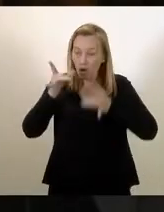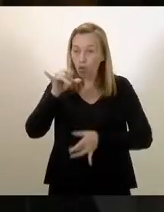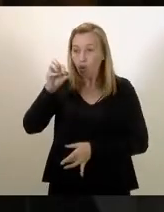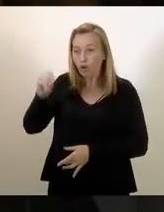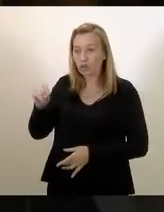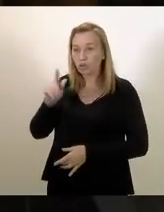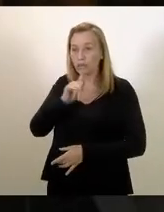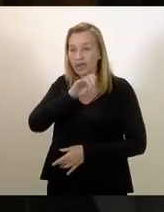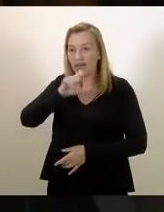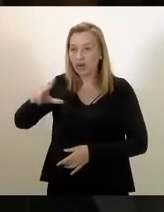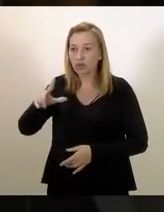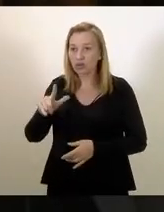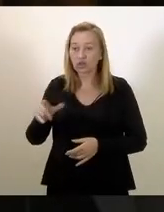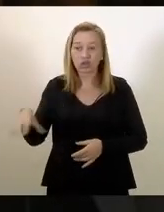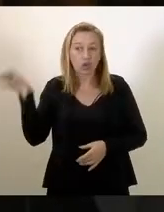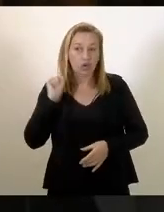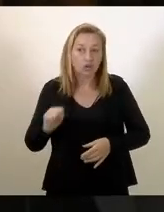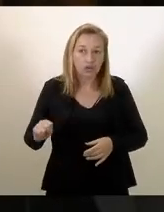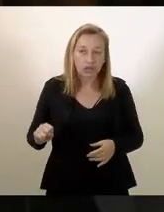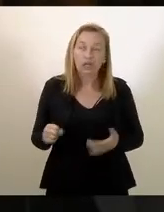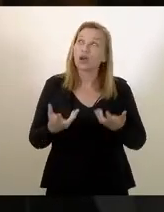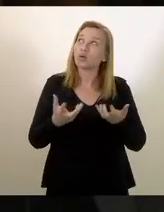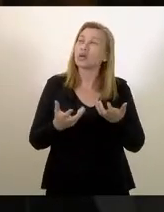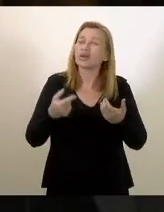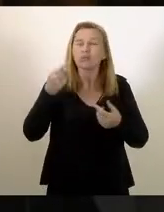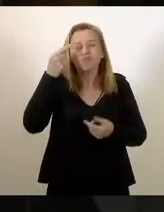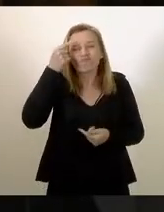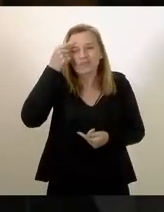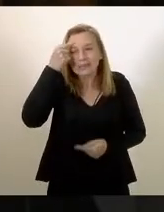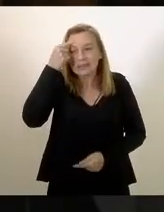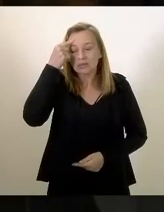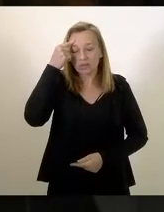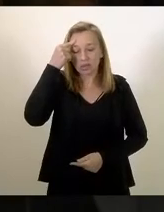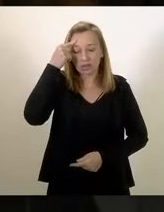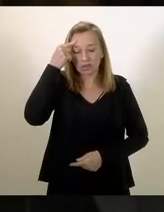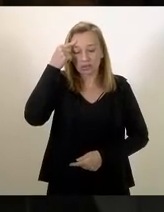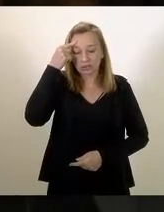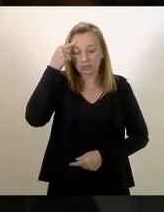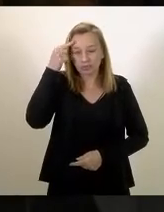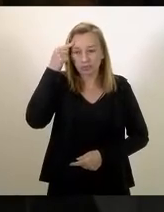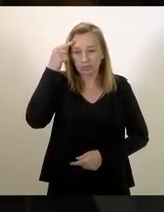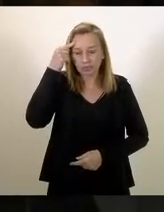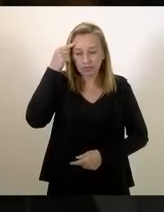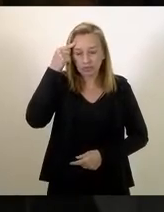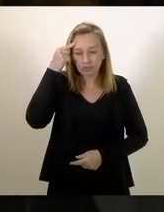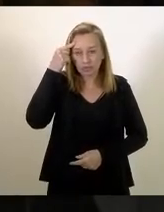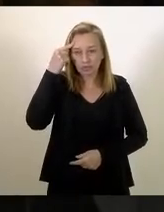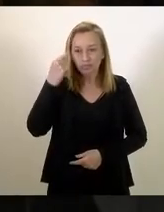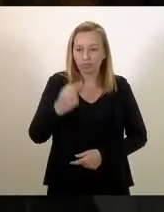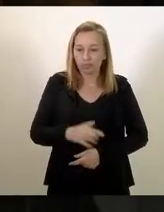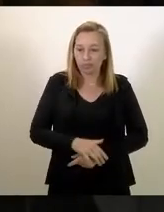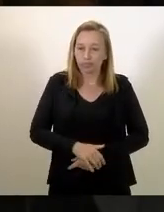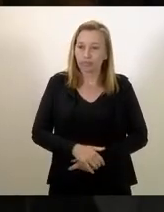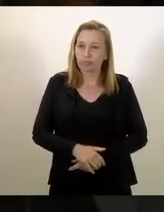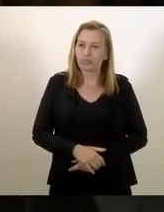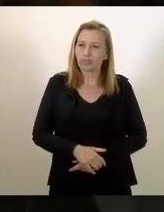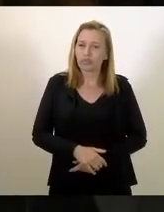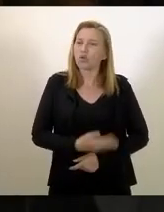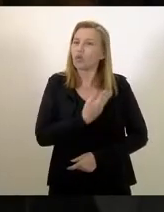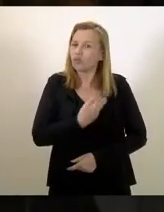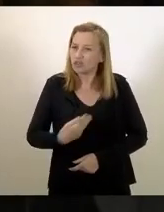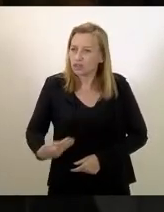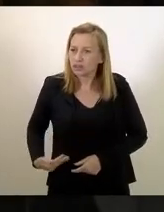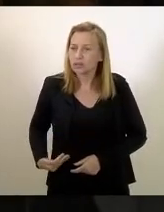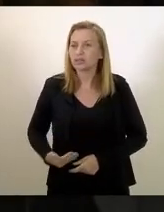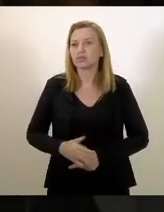então eu queria uma reflexão uma reflexão porque se governantes